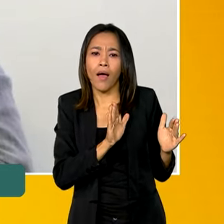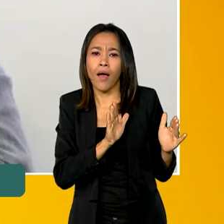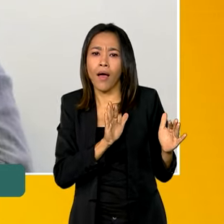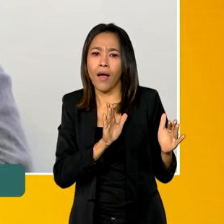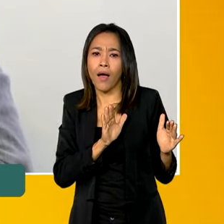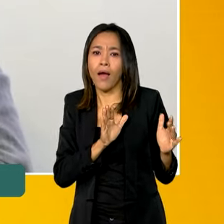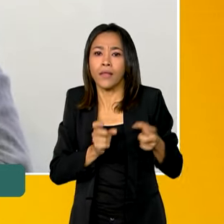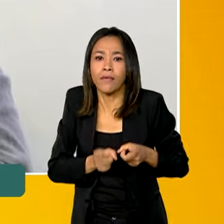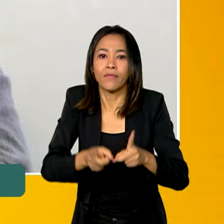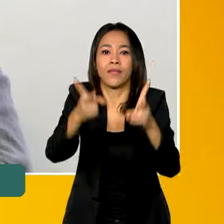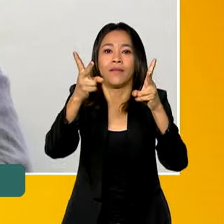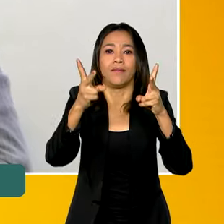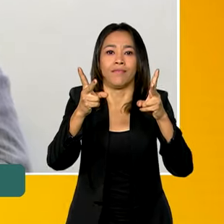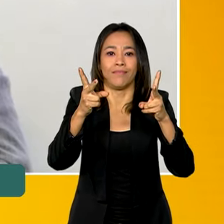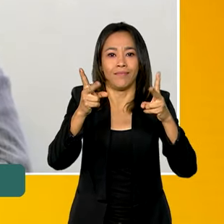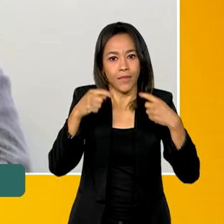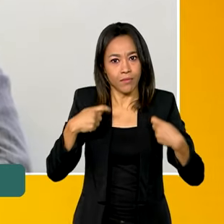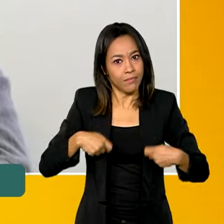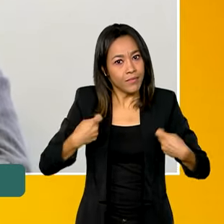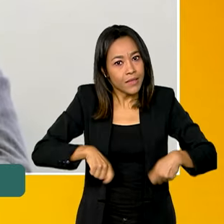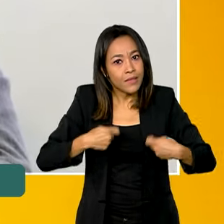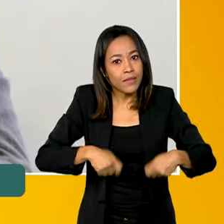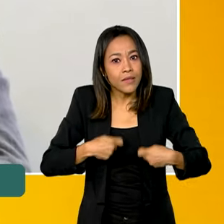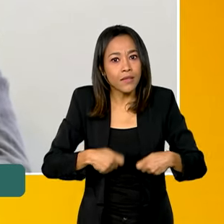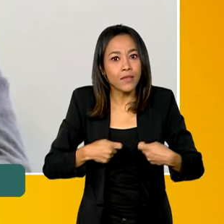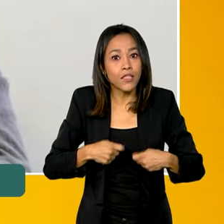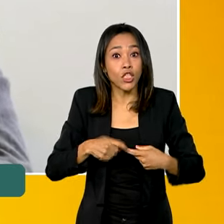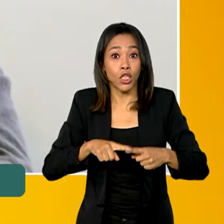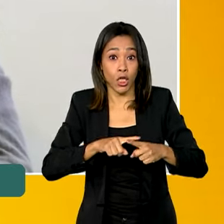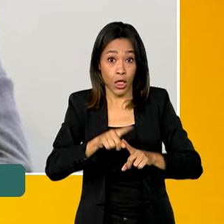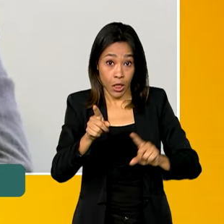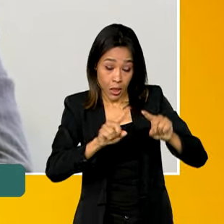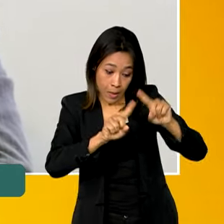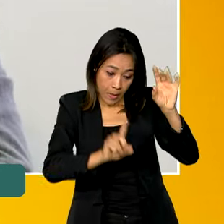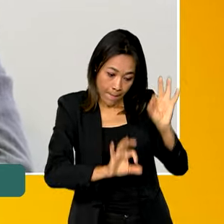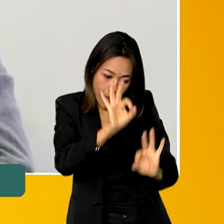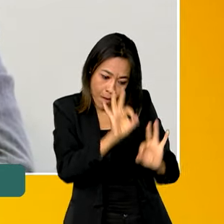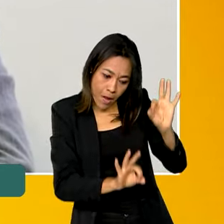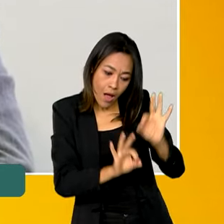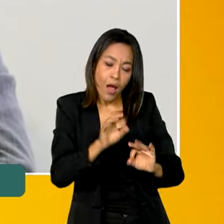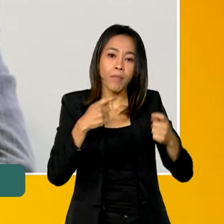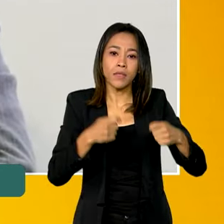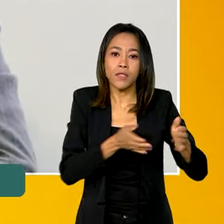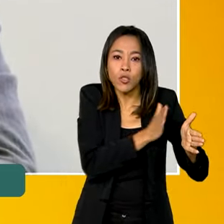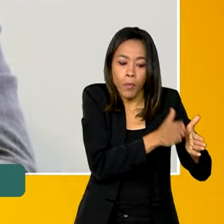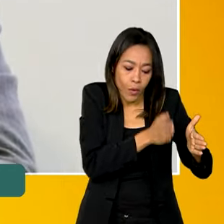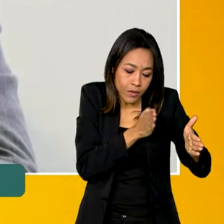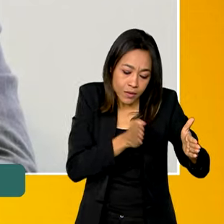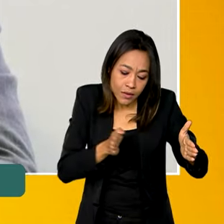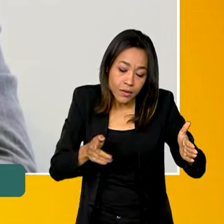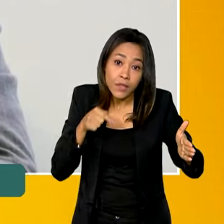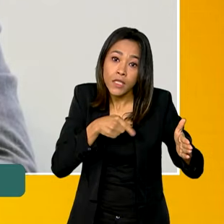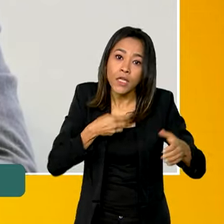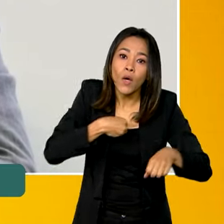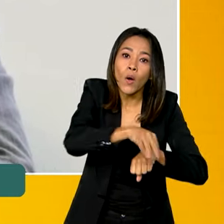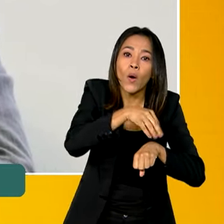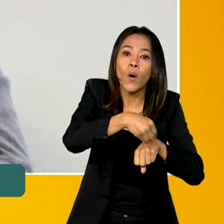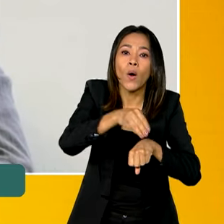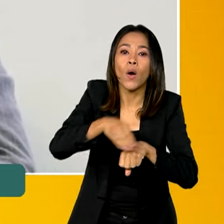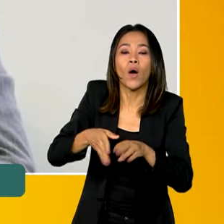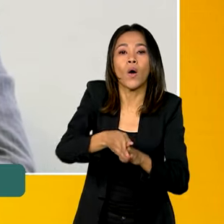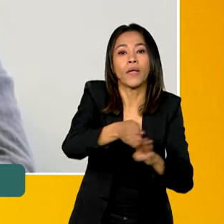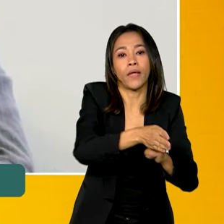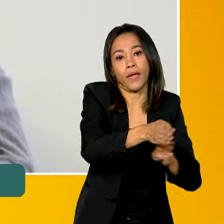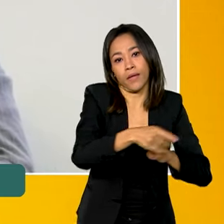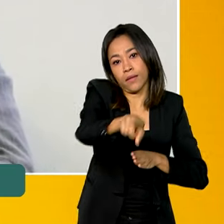produto no Mercado então a gente precisa de programas processos que auxiliem as empresas a primeiro serem